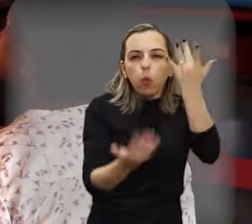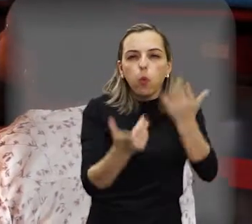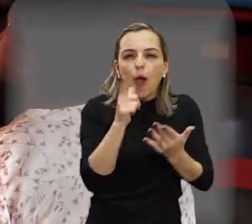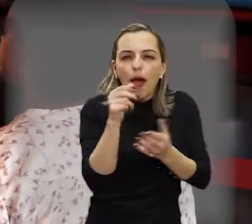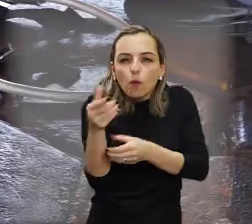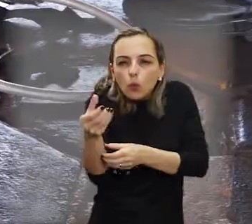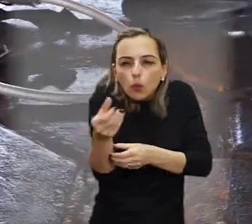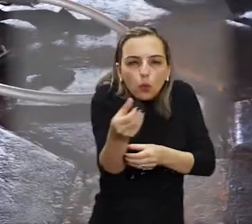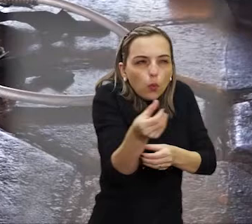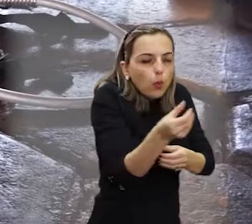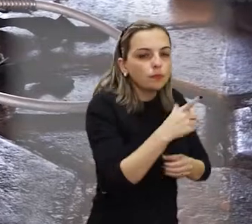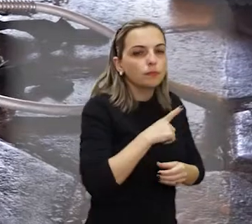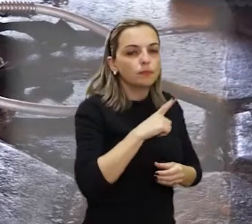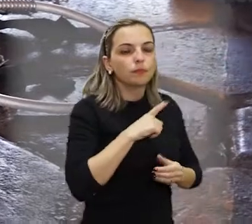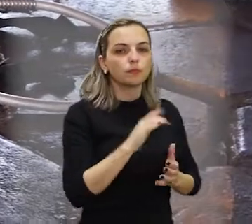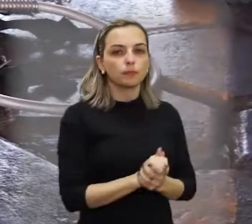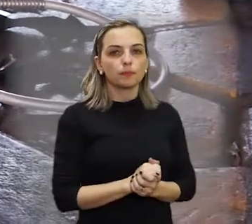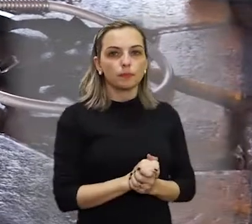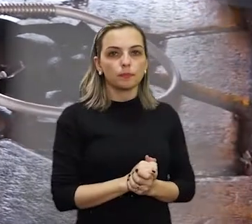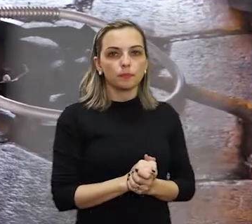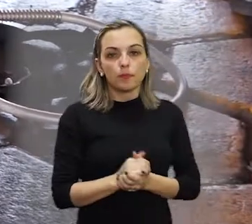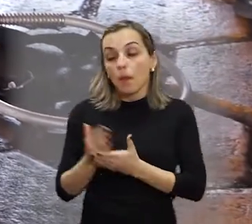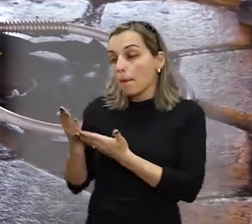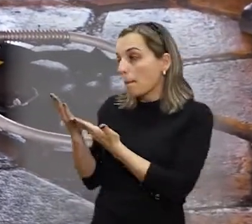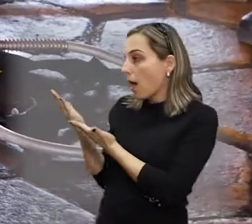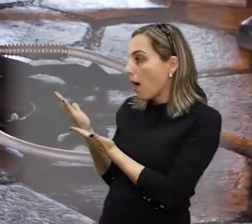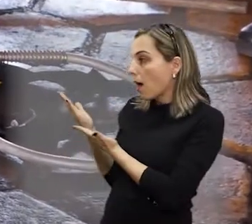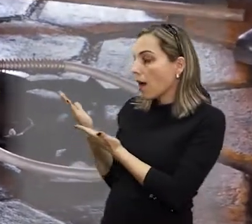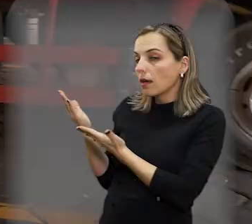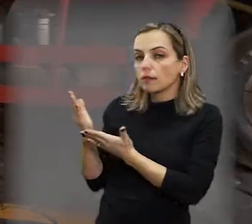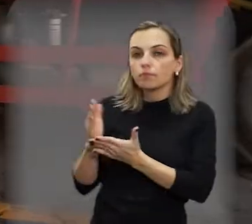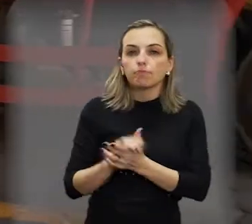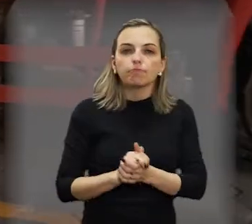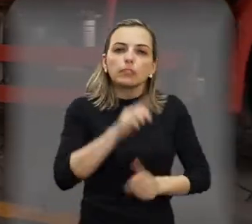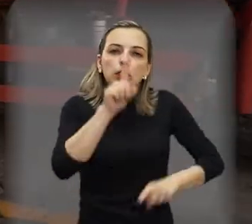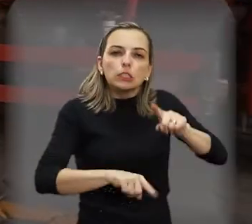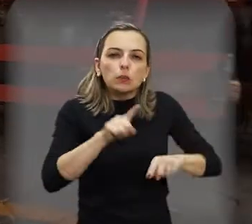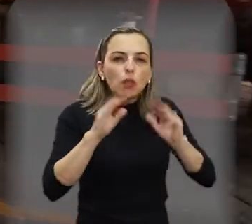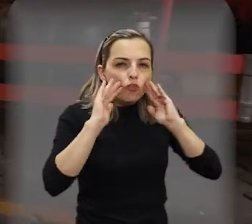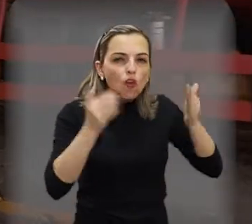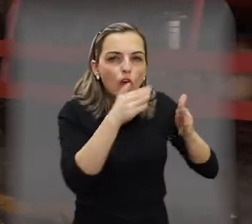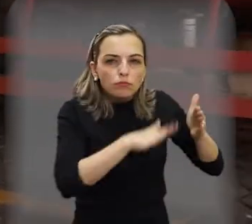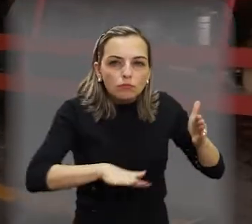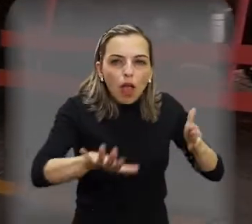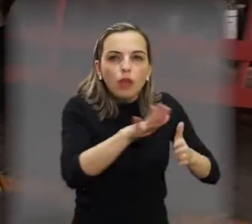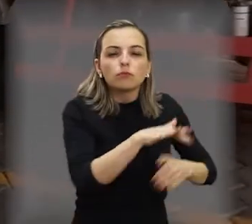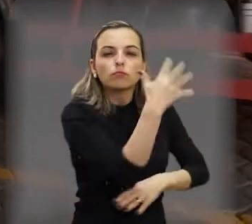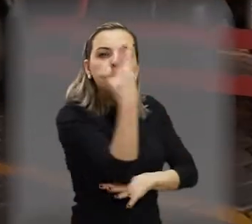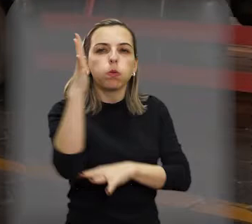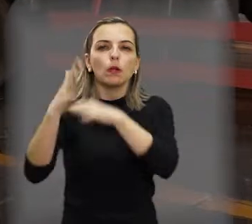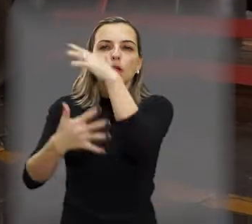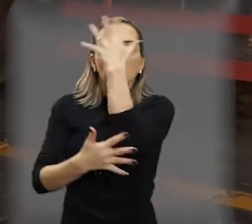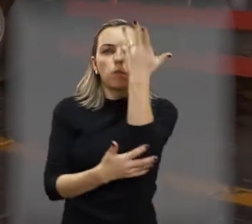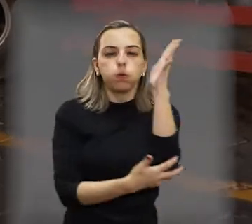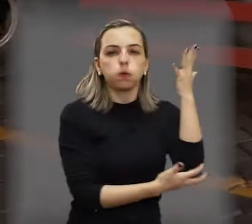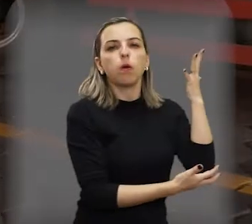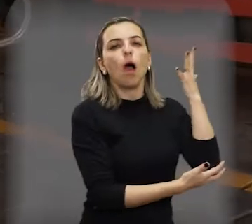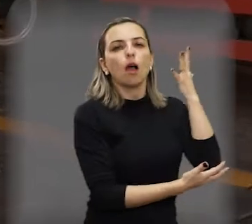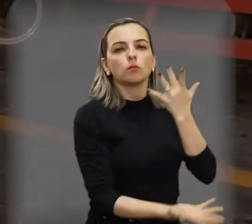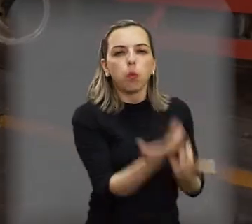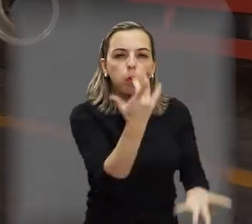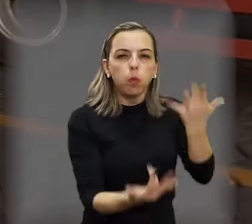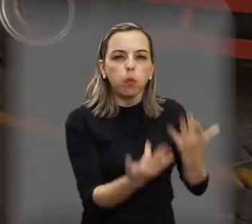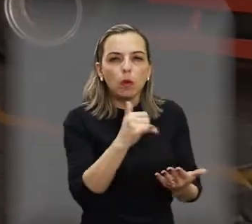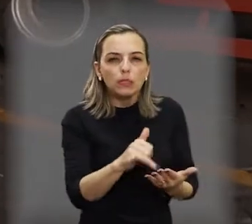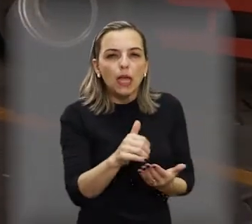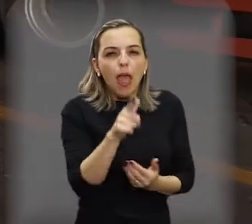incêndio em edificações. Nós temos aqui no chão alguns materiais mais usuais aí no combate ao incêndio em vegetações, quando o caminhão não alcança,